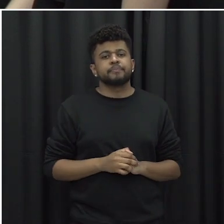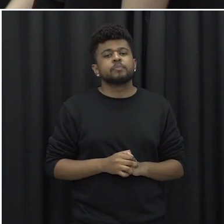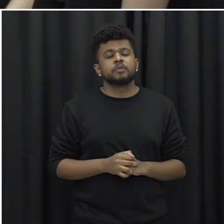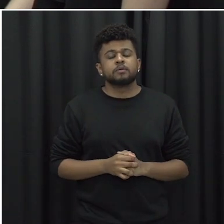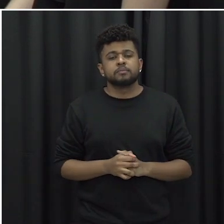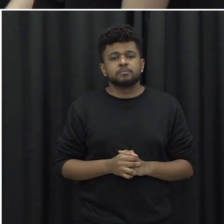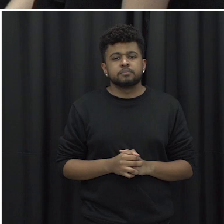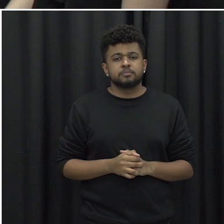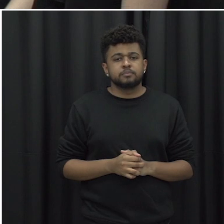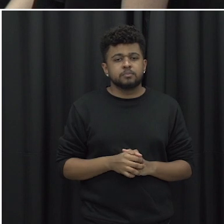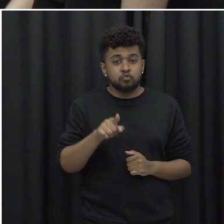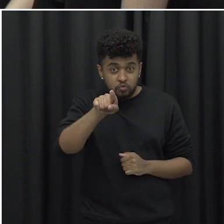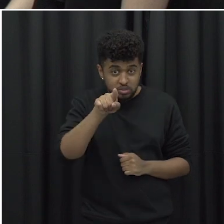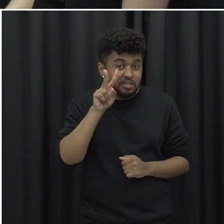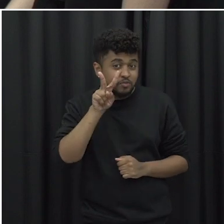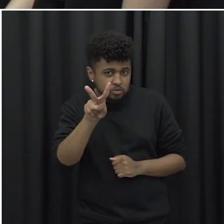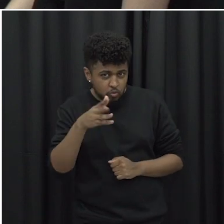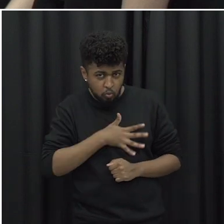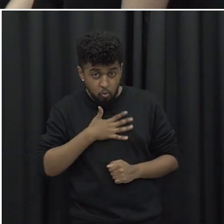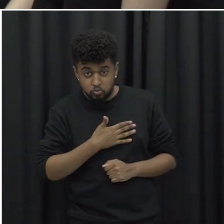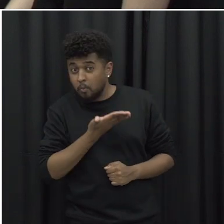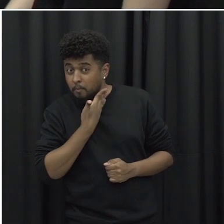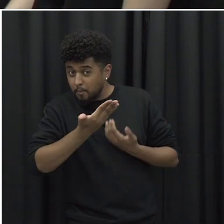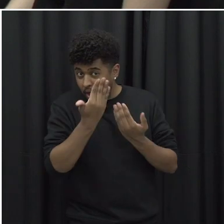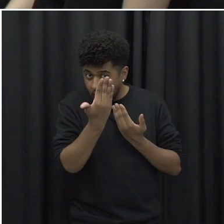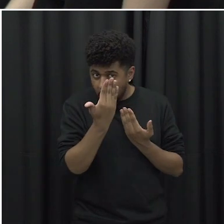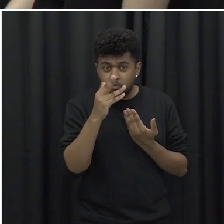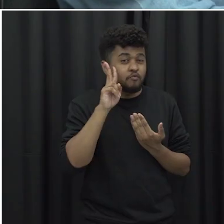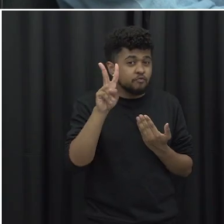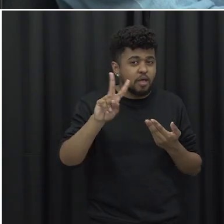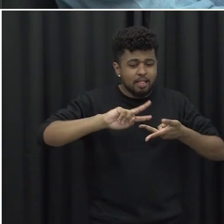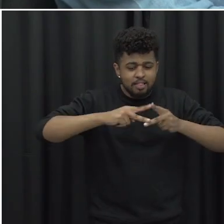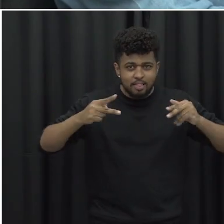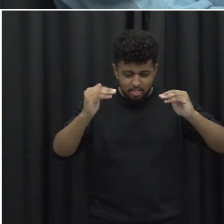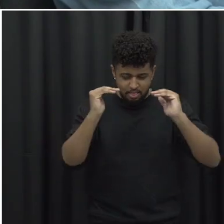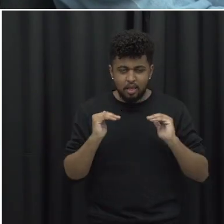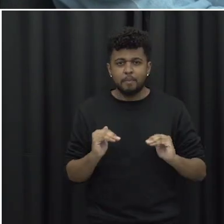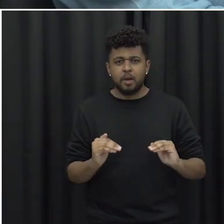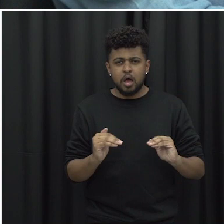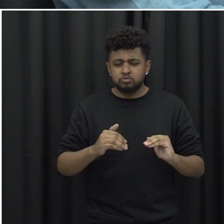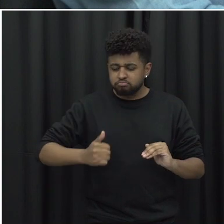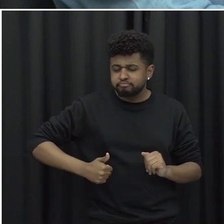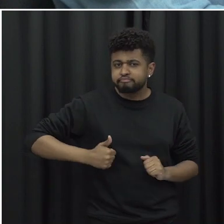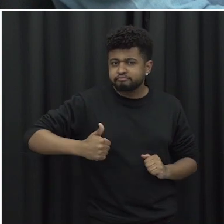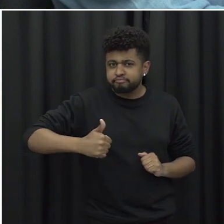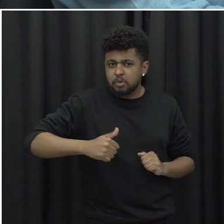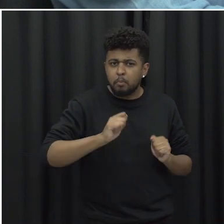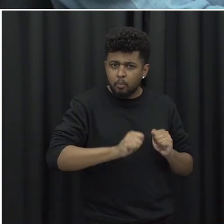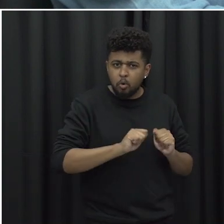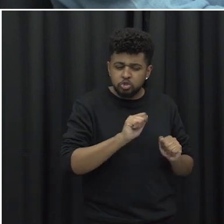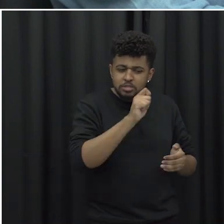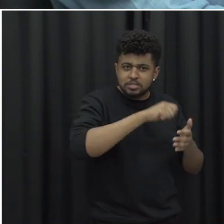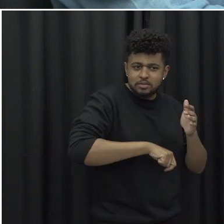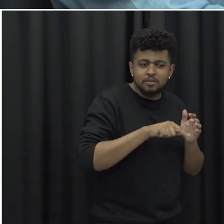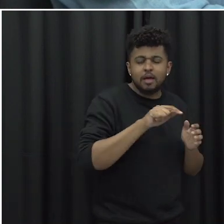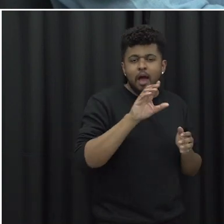Você que está assistindo, gostou desse papo, dá uma olhada nos links abaixo, deixa o seu like, se inscreve no canal